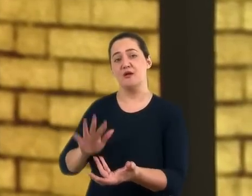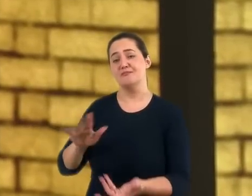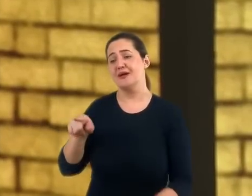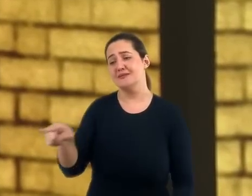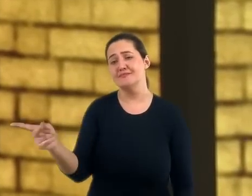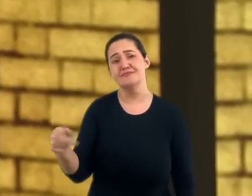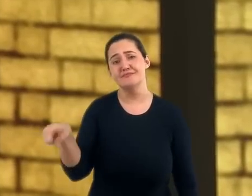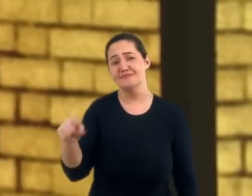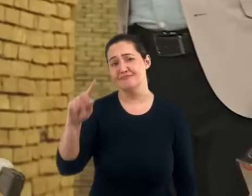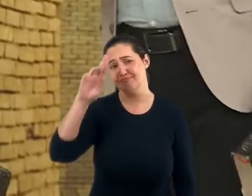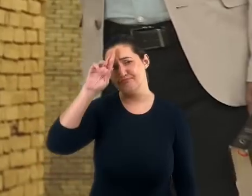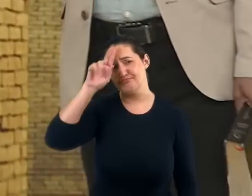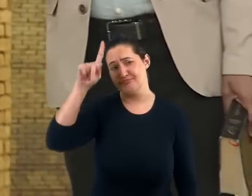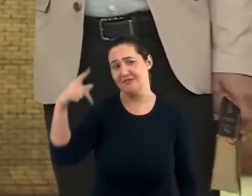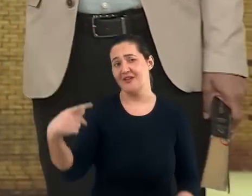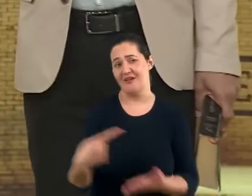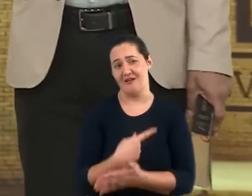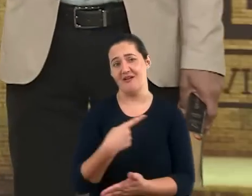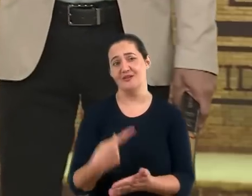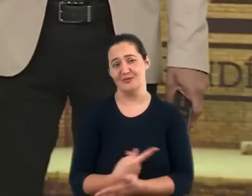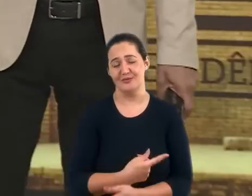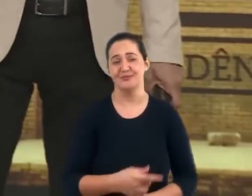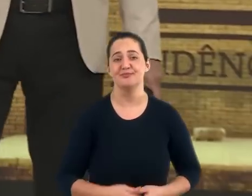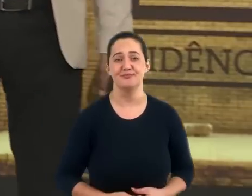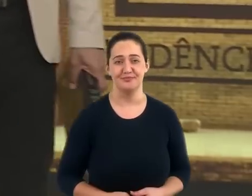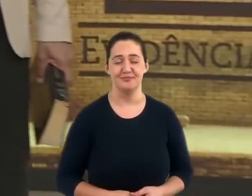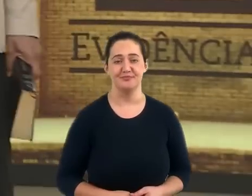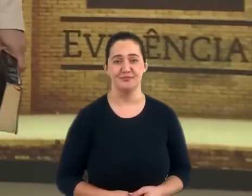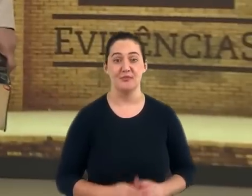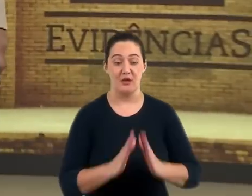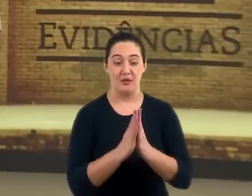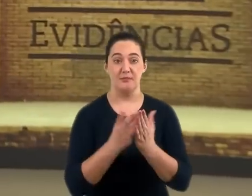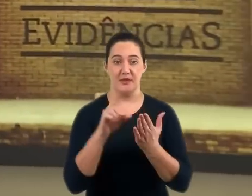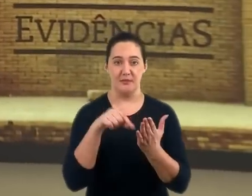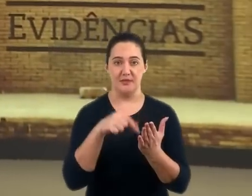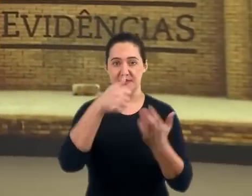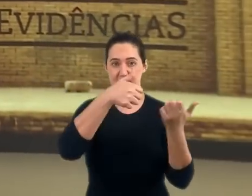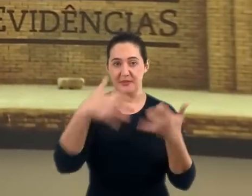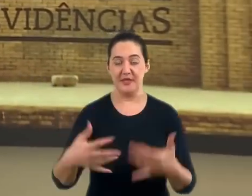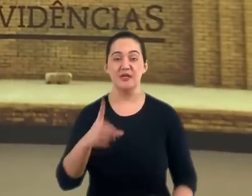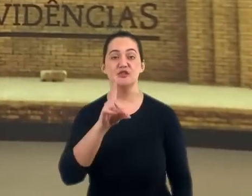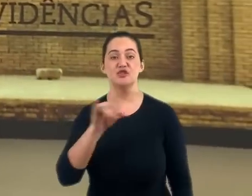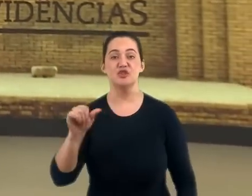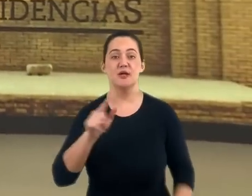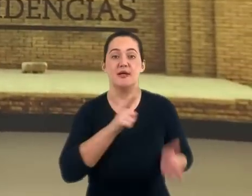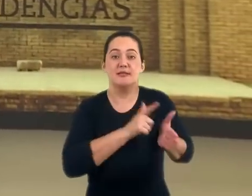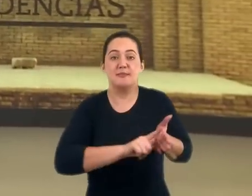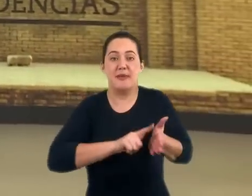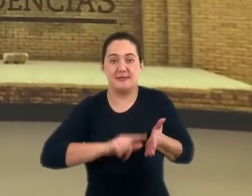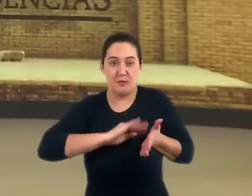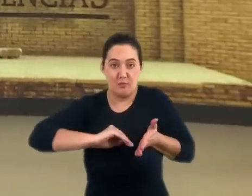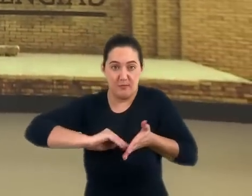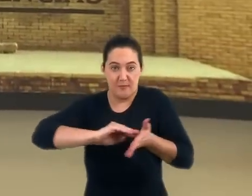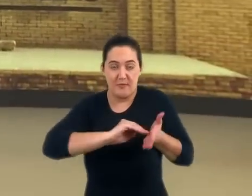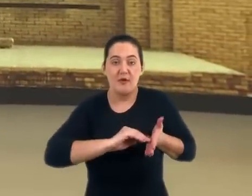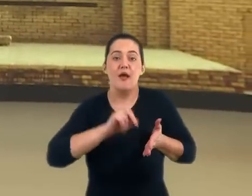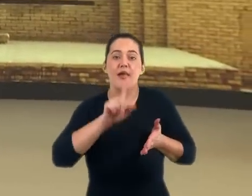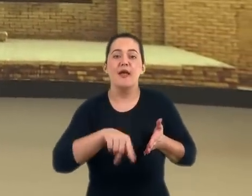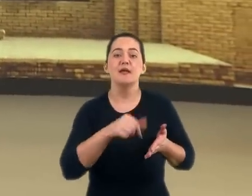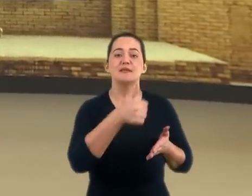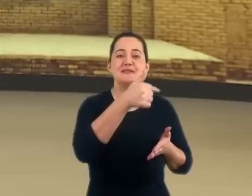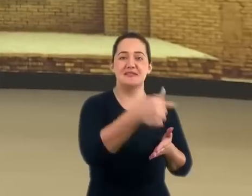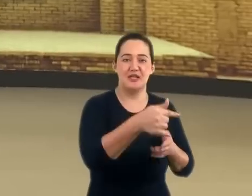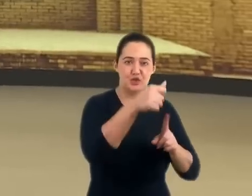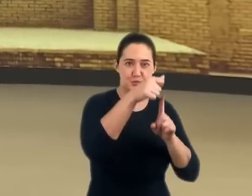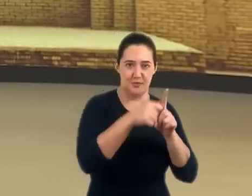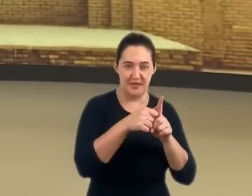evidentemente, enganados. Em toda a Bíblia, o dia da expiação foi celebrado no 7º mês, no 10º dia,